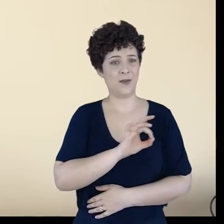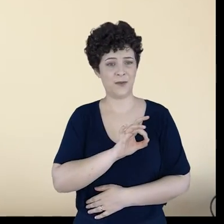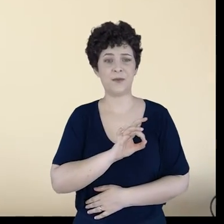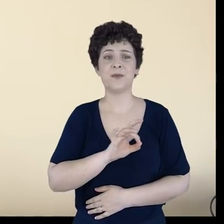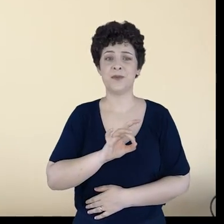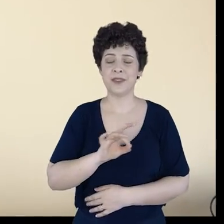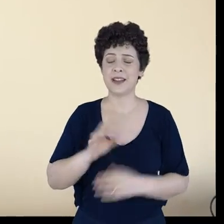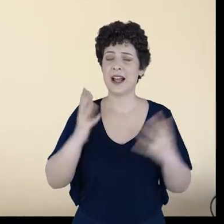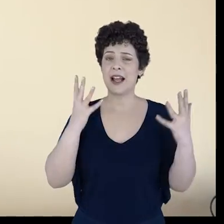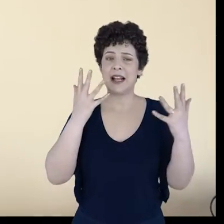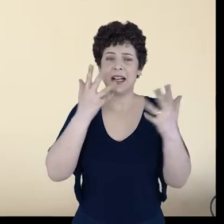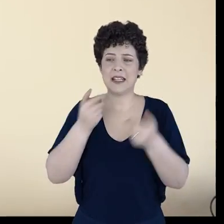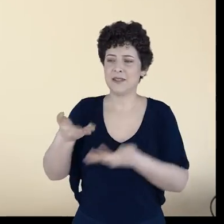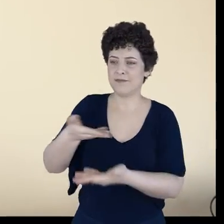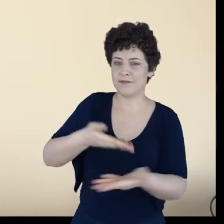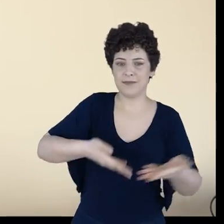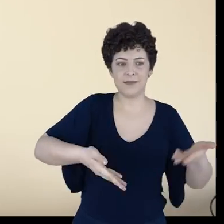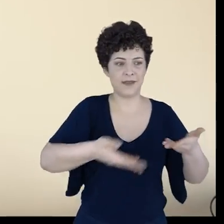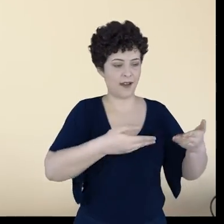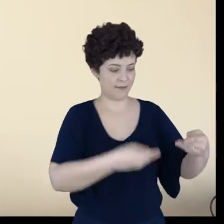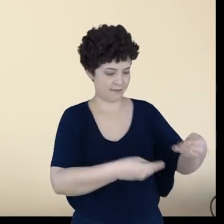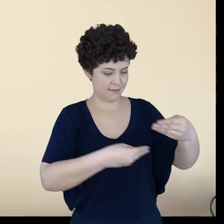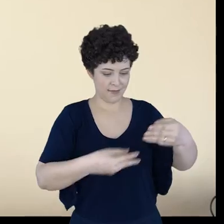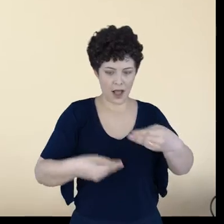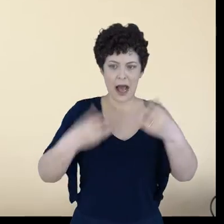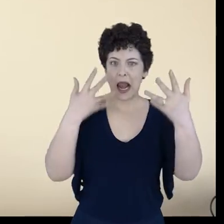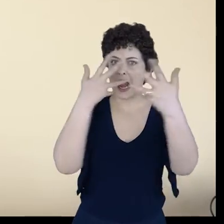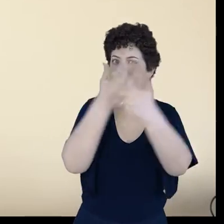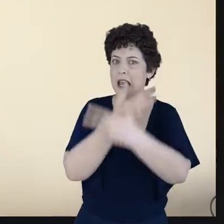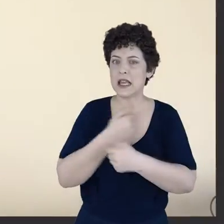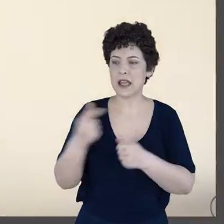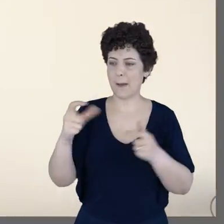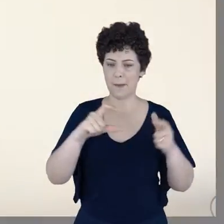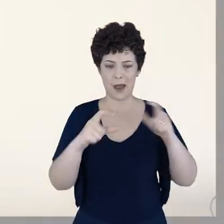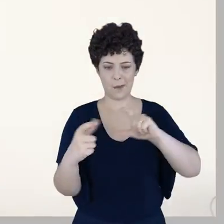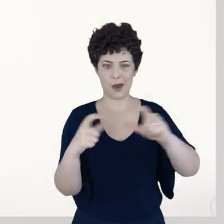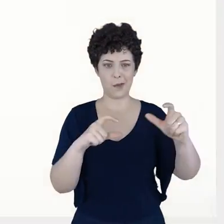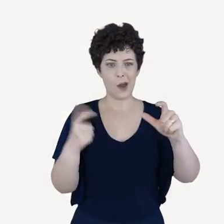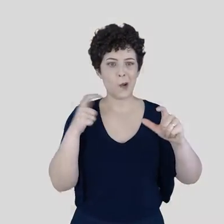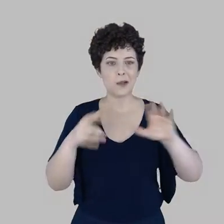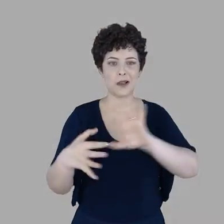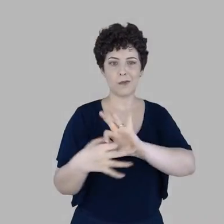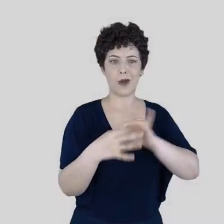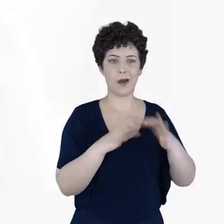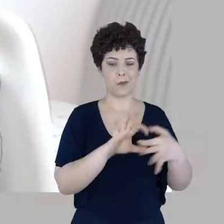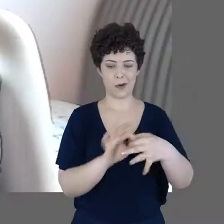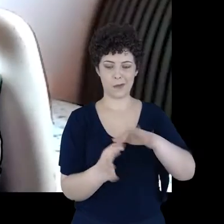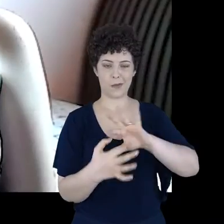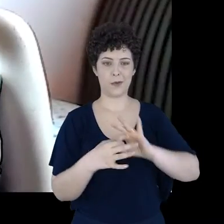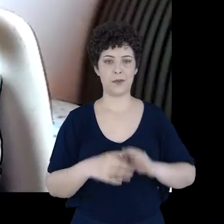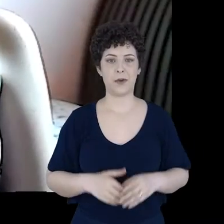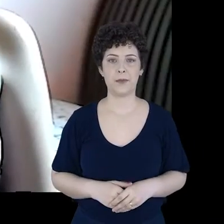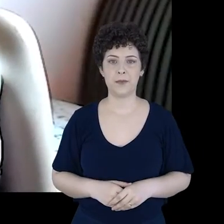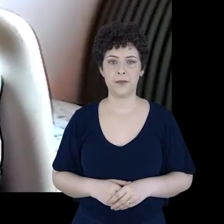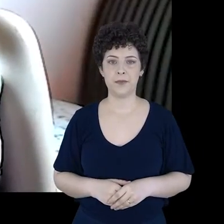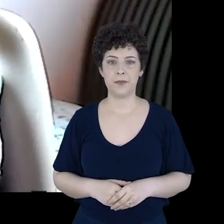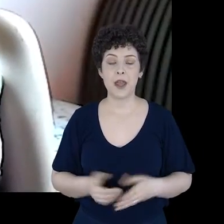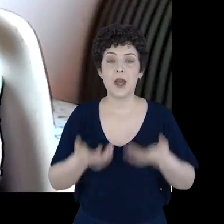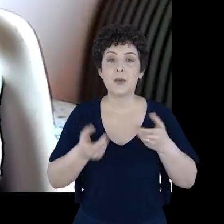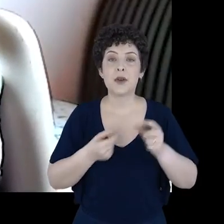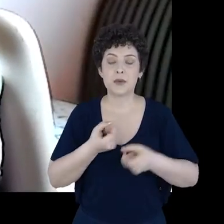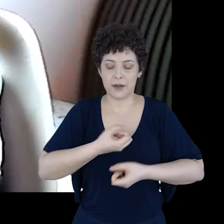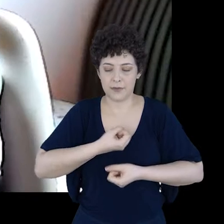um... Junta as mãos. Por peças lindas que me entregaram e por me ajudarem a montar o meu quebra-cabeça. Laísa está imóvel. Eu queria trazer-te